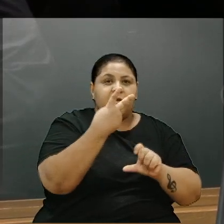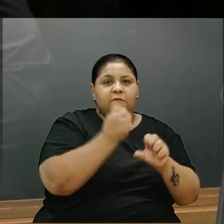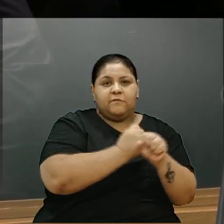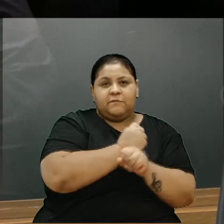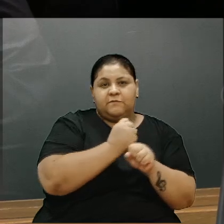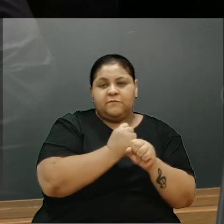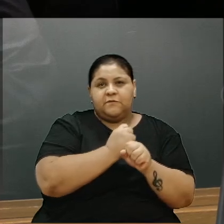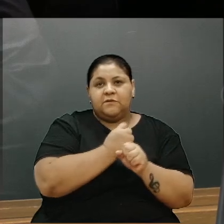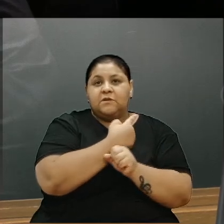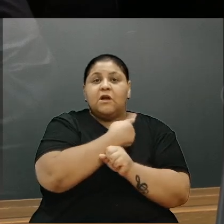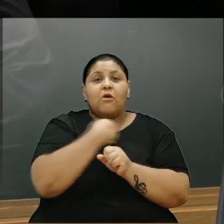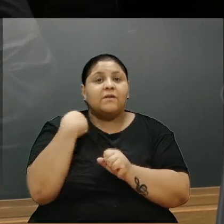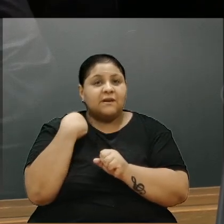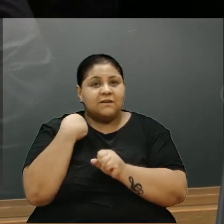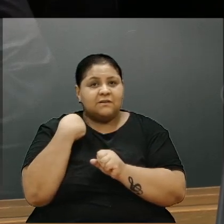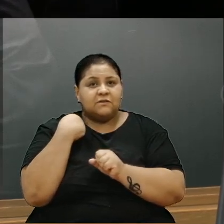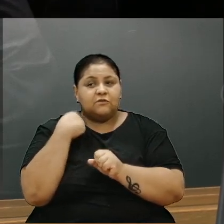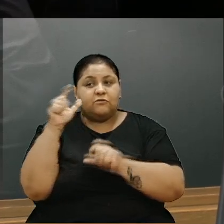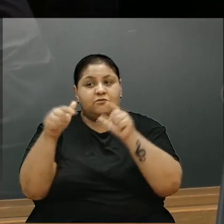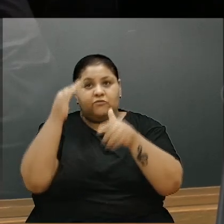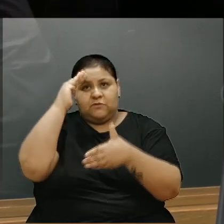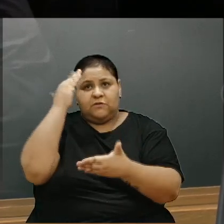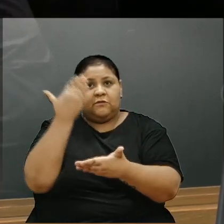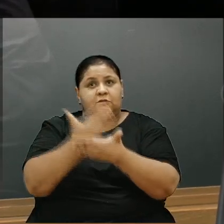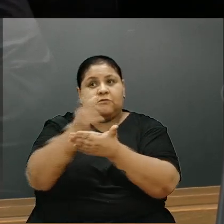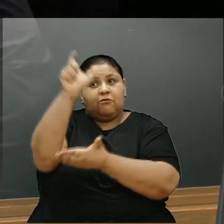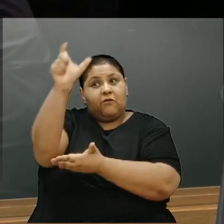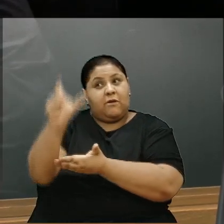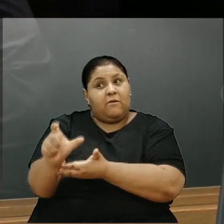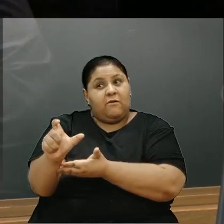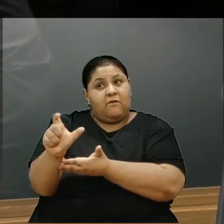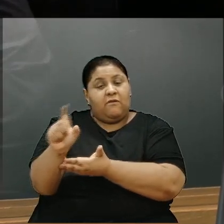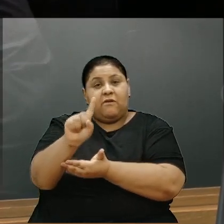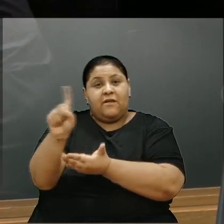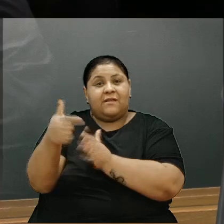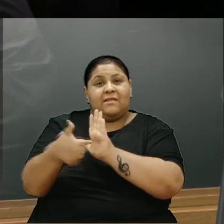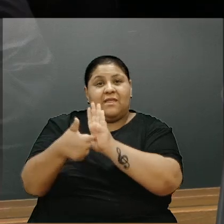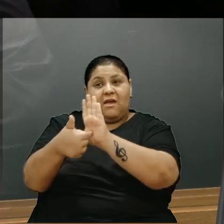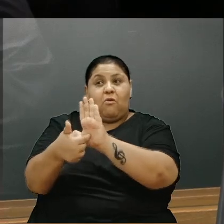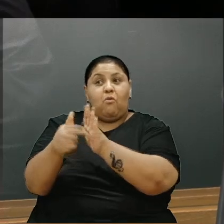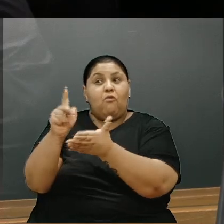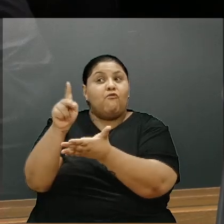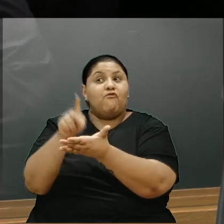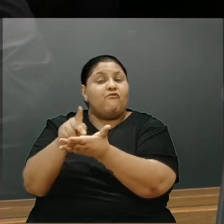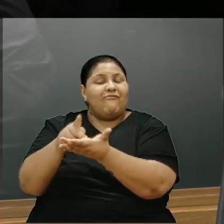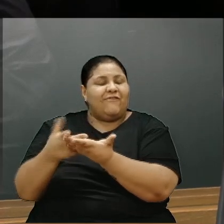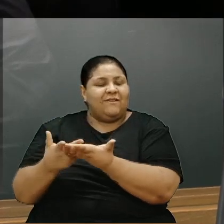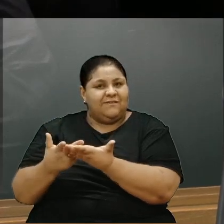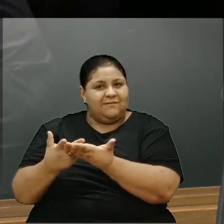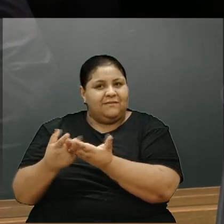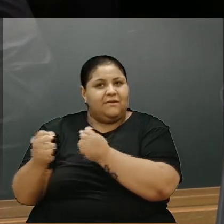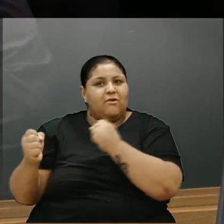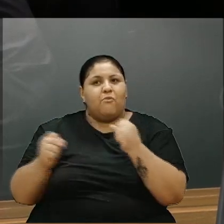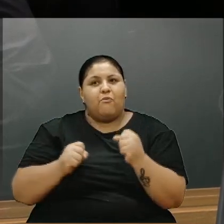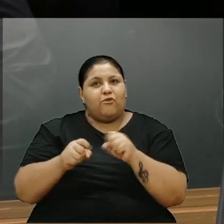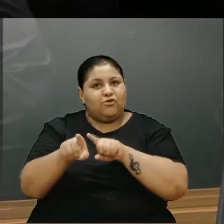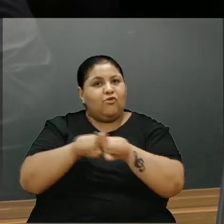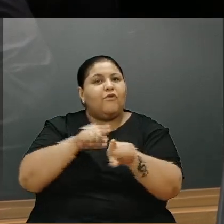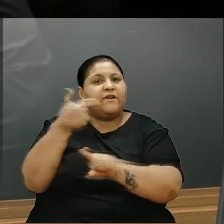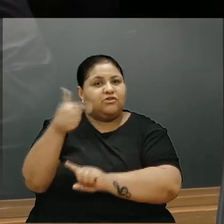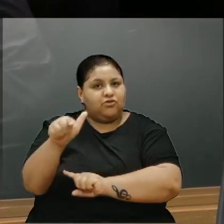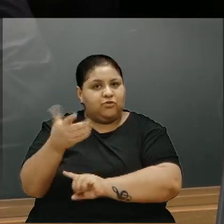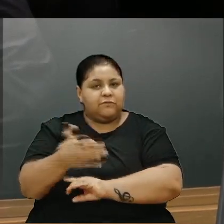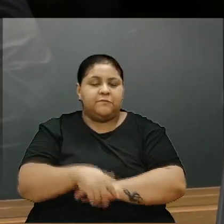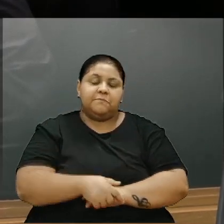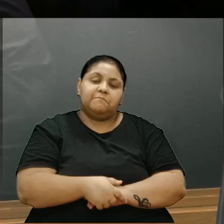um atraso para aqueles que acreditam que a pessoa que demonstrou não ser honesta em uma oportunidade possa concorrer novamente.